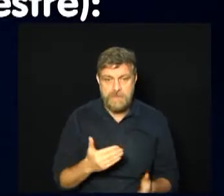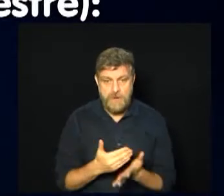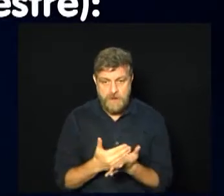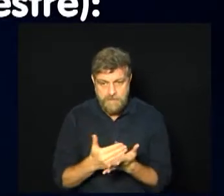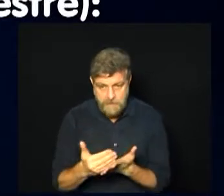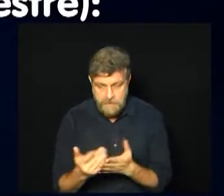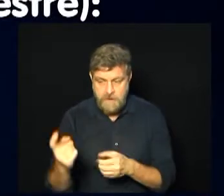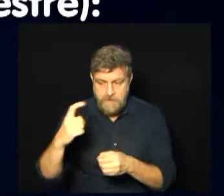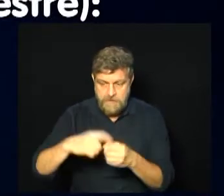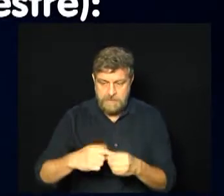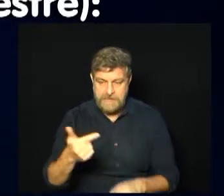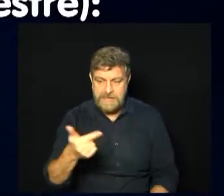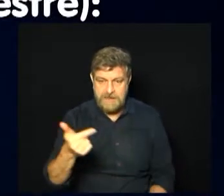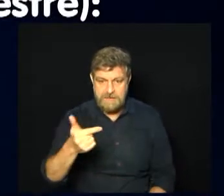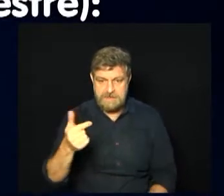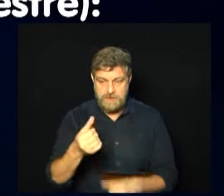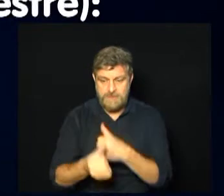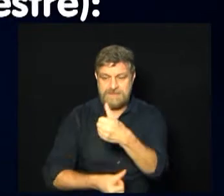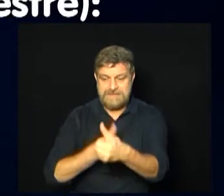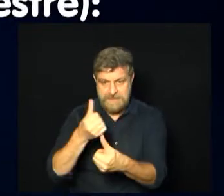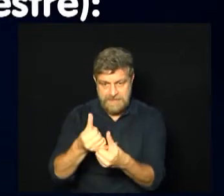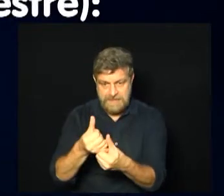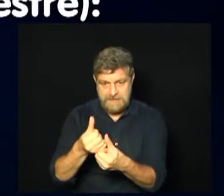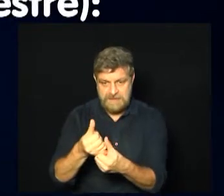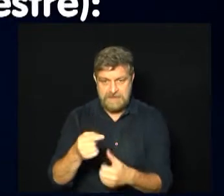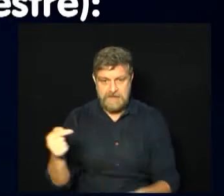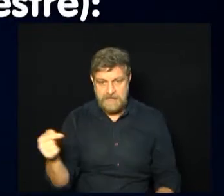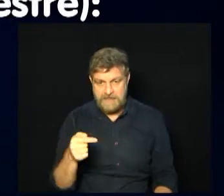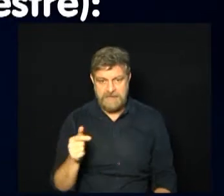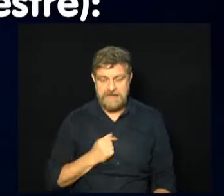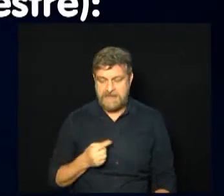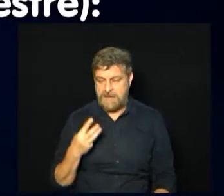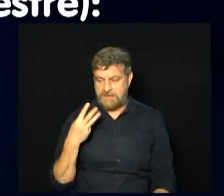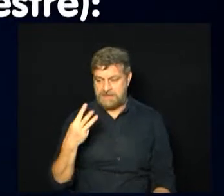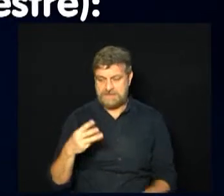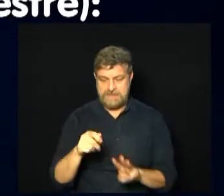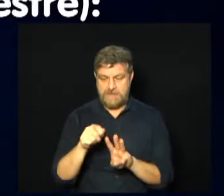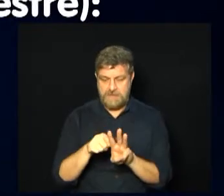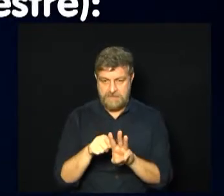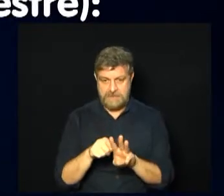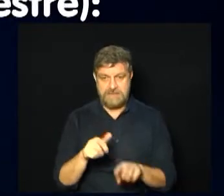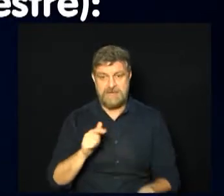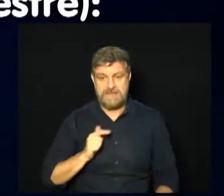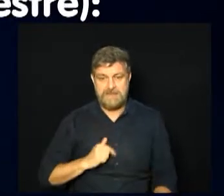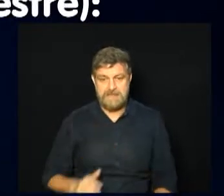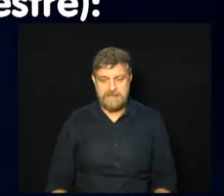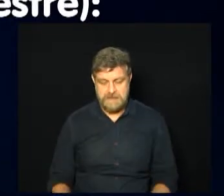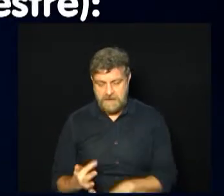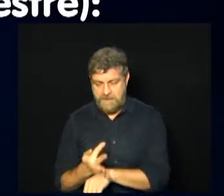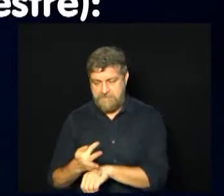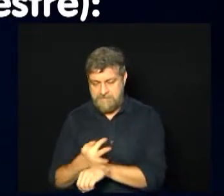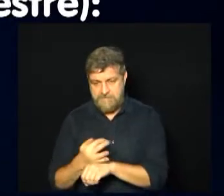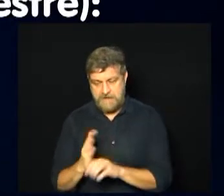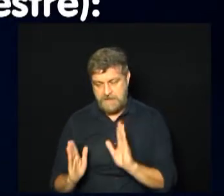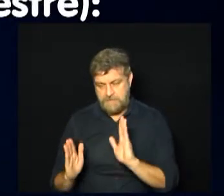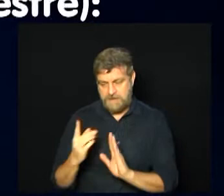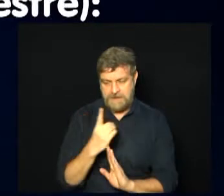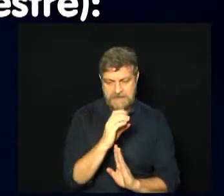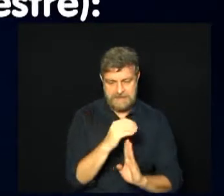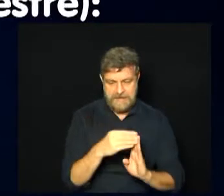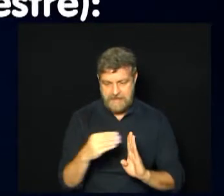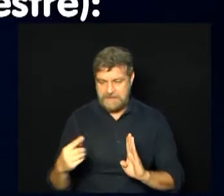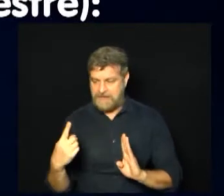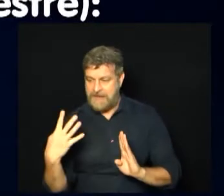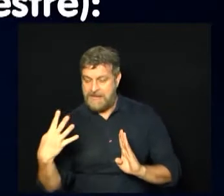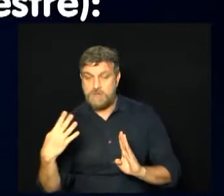o segundo semestre, que na verdade eles chamam de terceiro bimestre, que também tem um segundo recesso aí entre 10 e 14